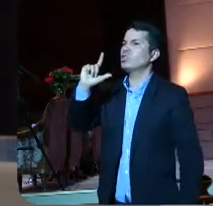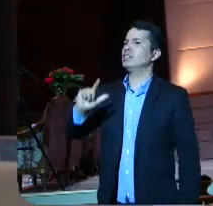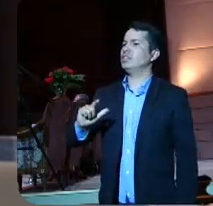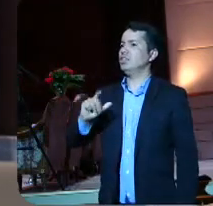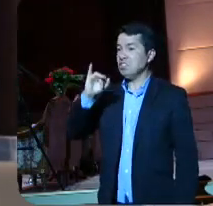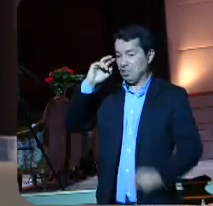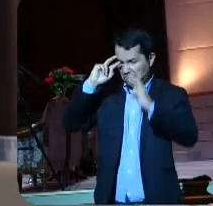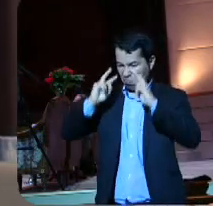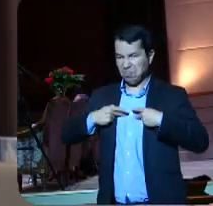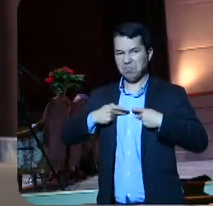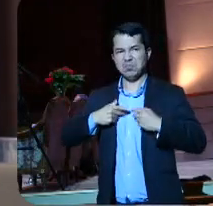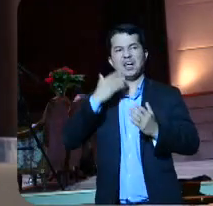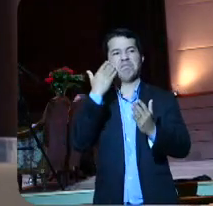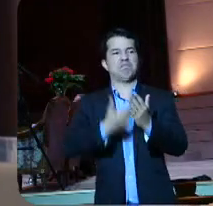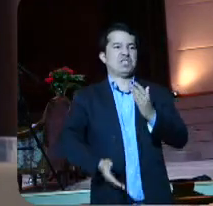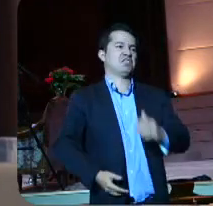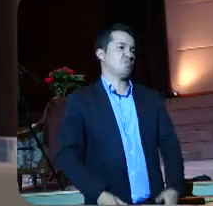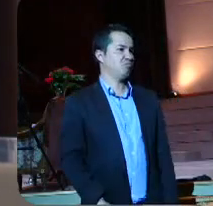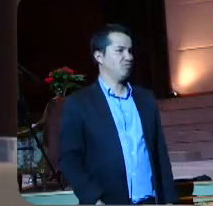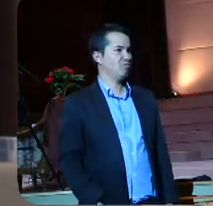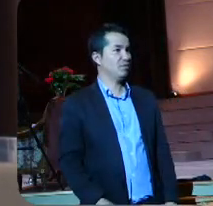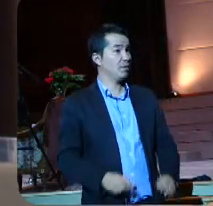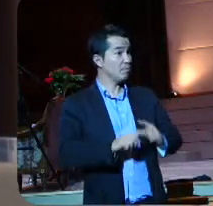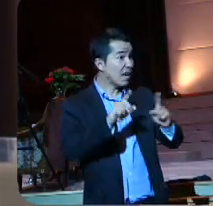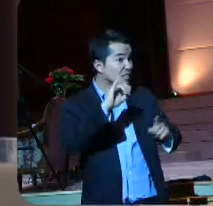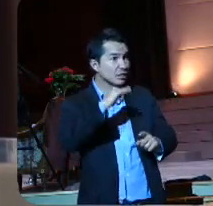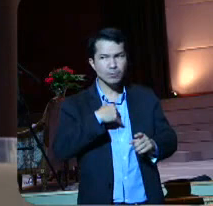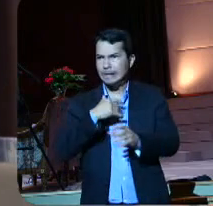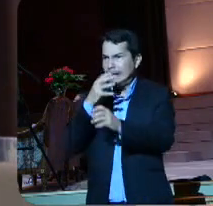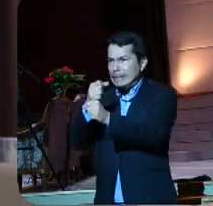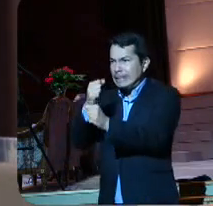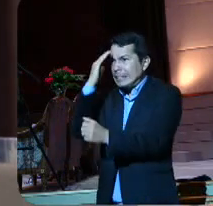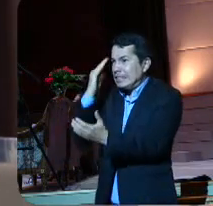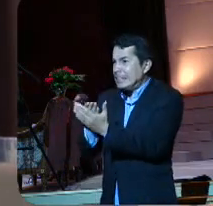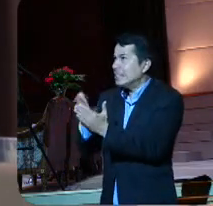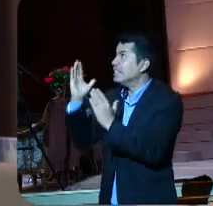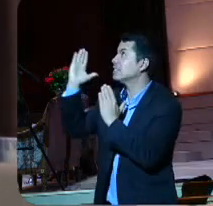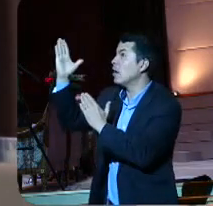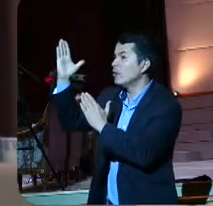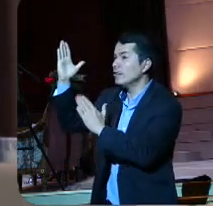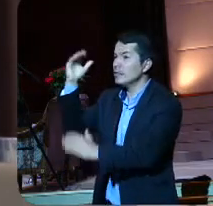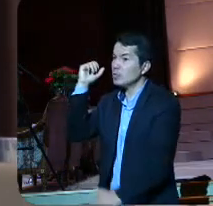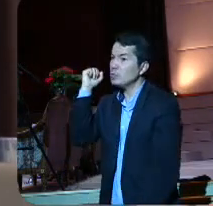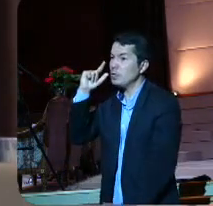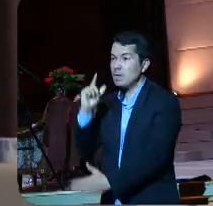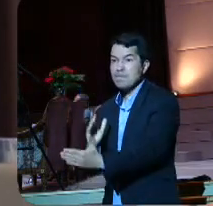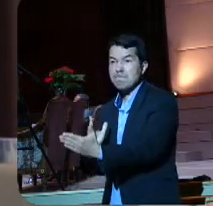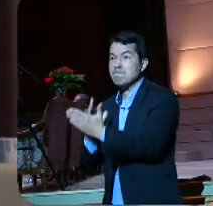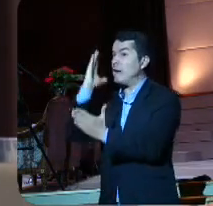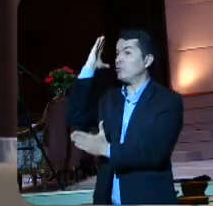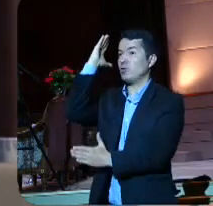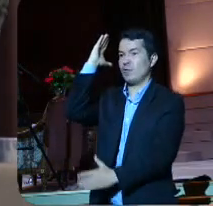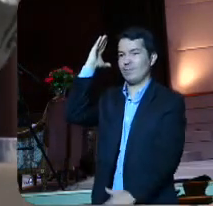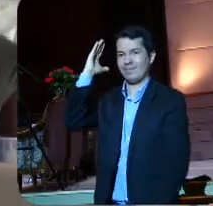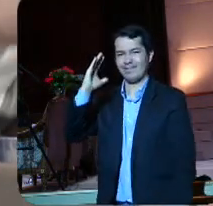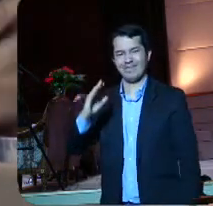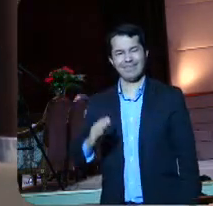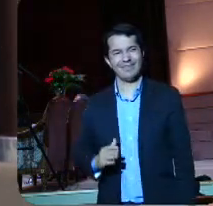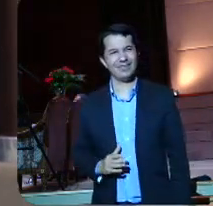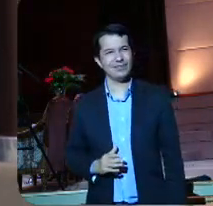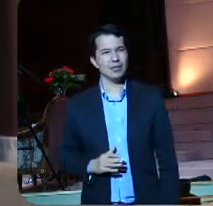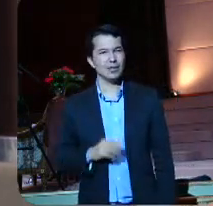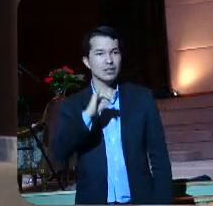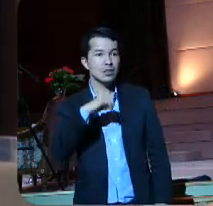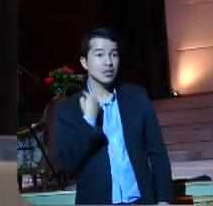ele falou. Queridos, aí pode ter certeza que vale a pena seguir Jesus de perto, seja o que for que